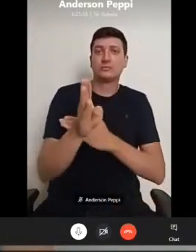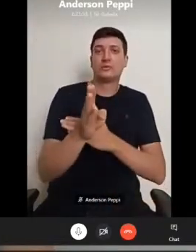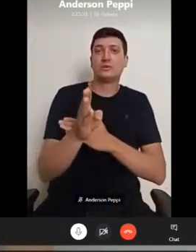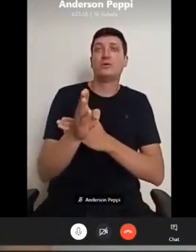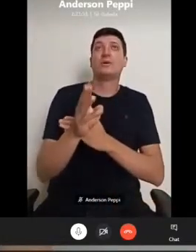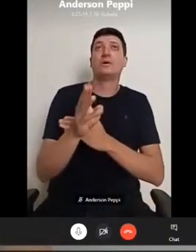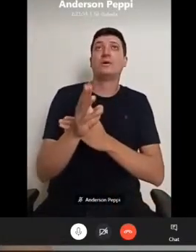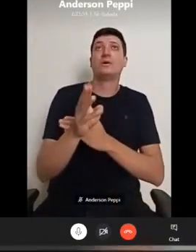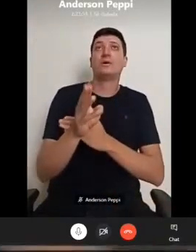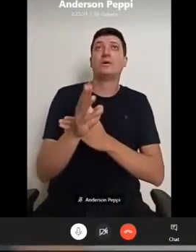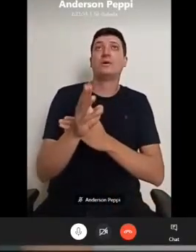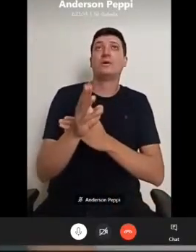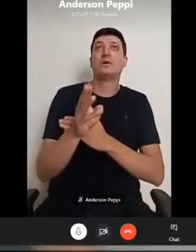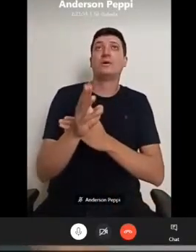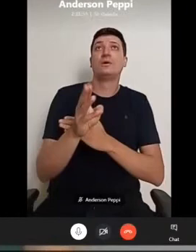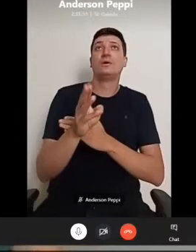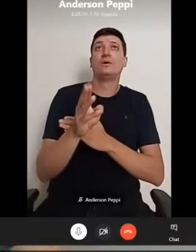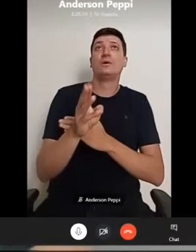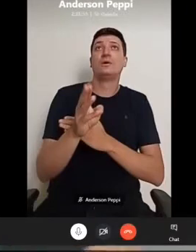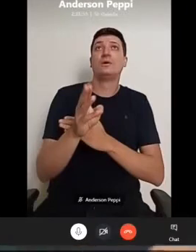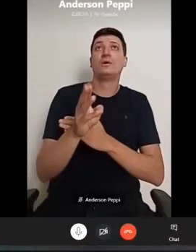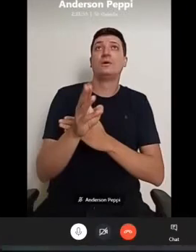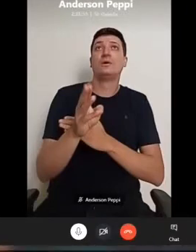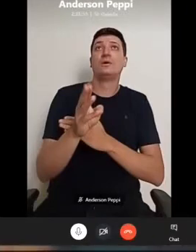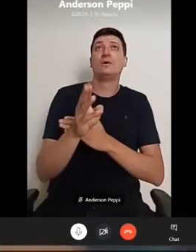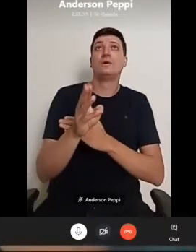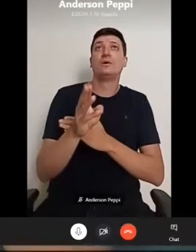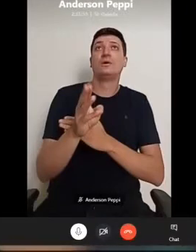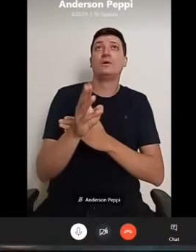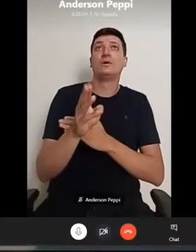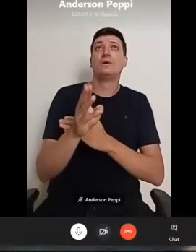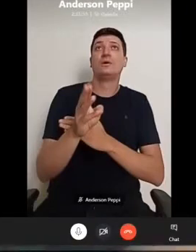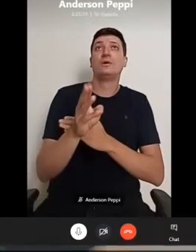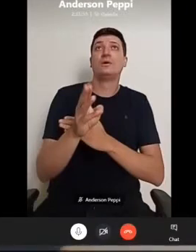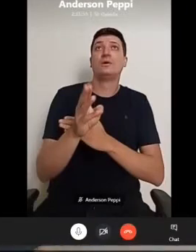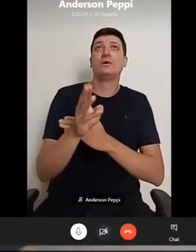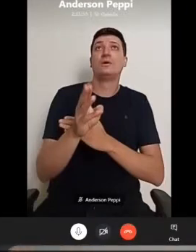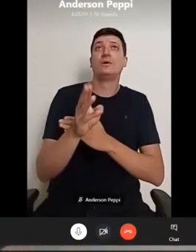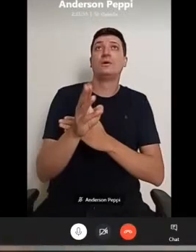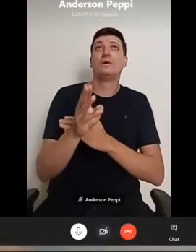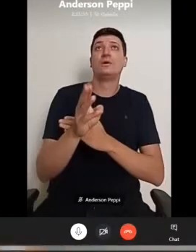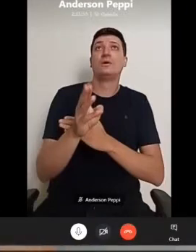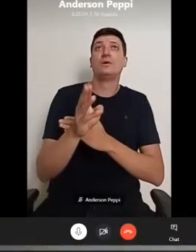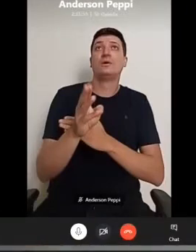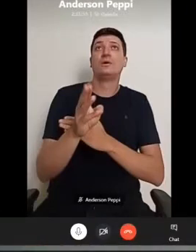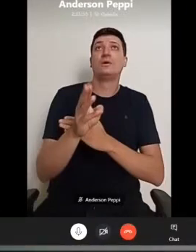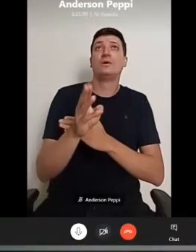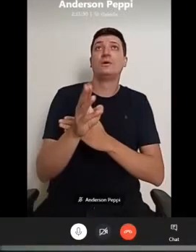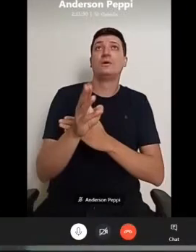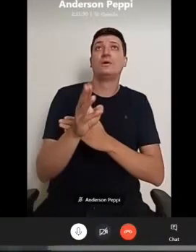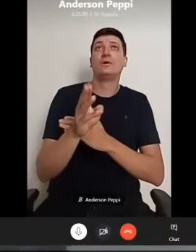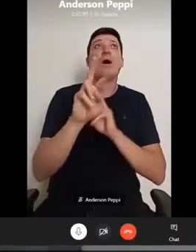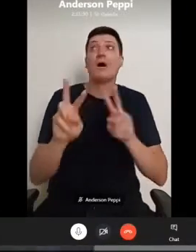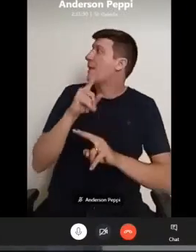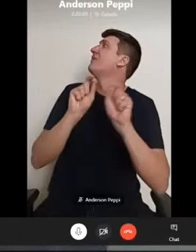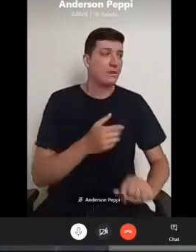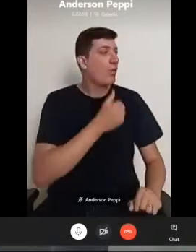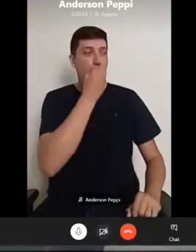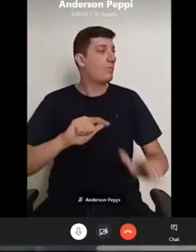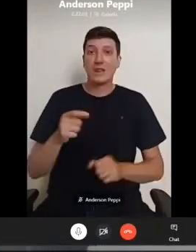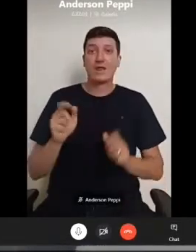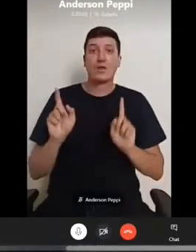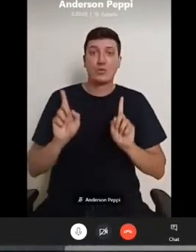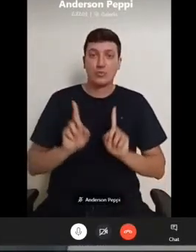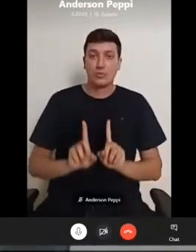coisa maravilhosa? Foram os homens e as mulheres boas. Ao entrar dentro da igreja, no fundo da igreja, ele viu um